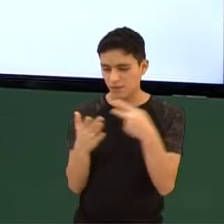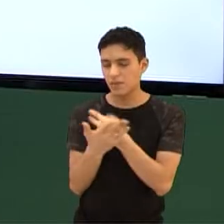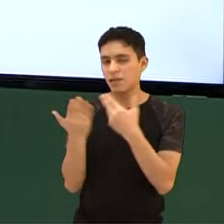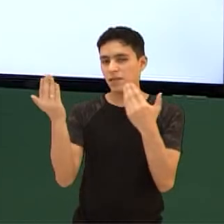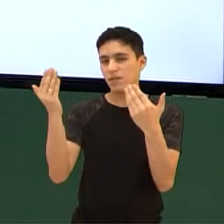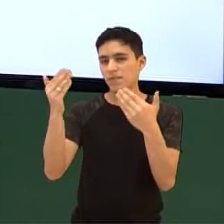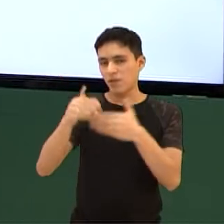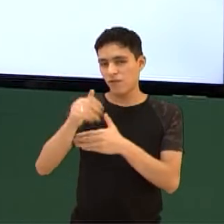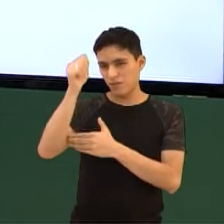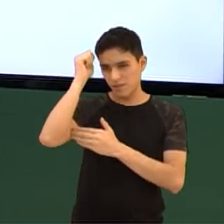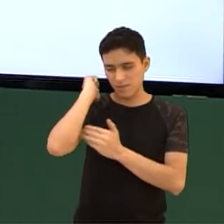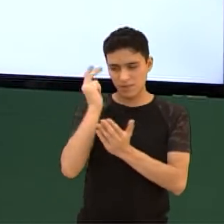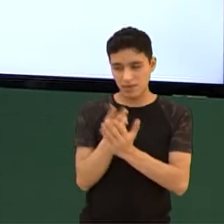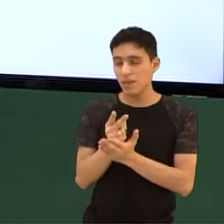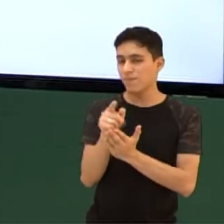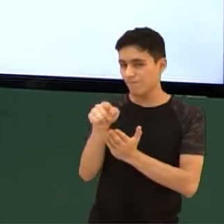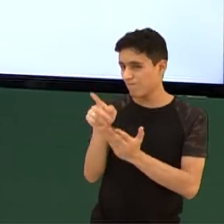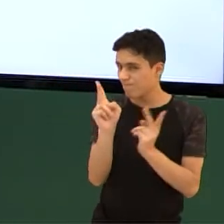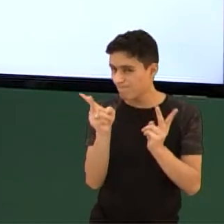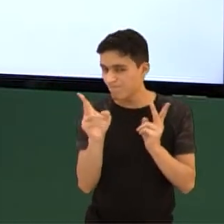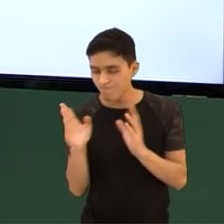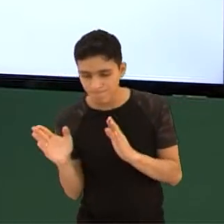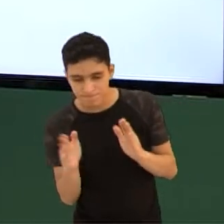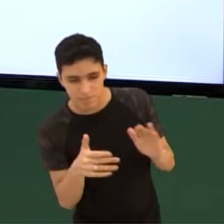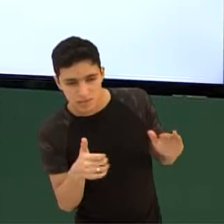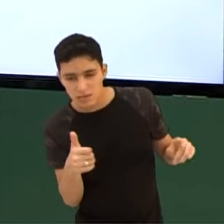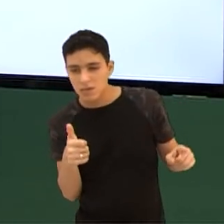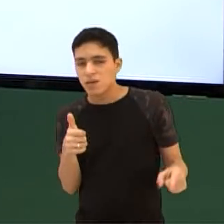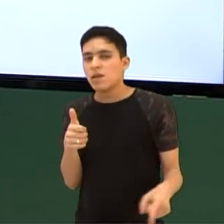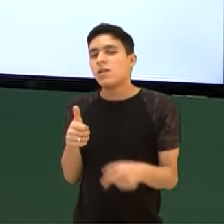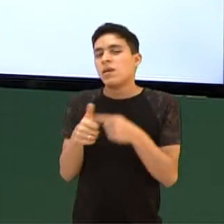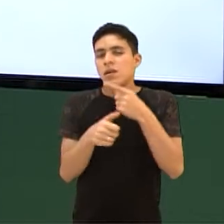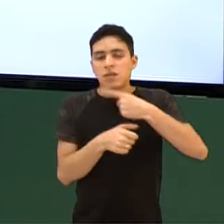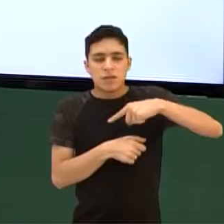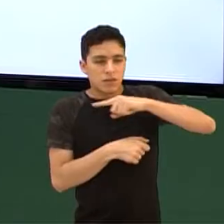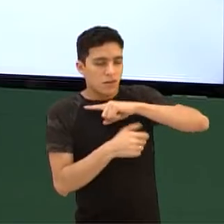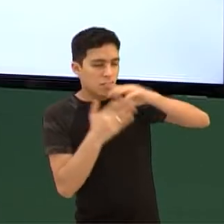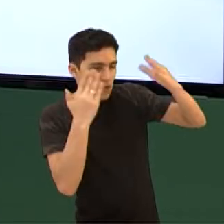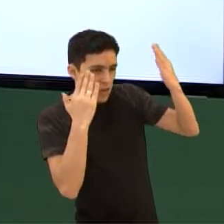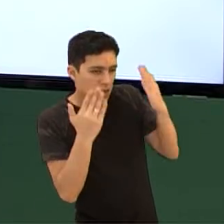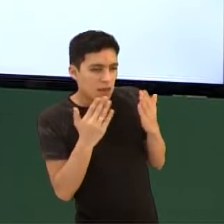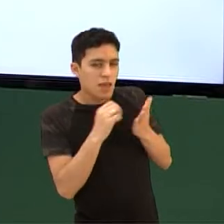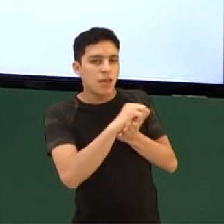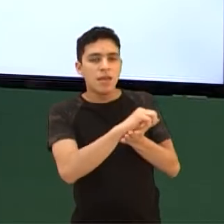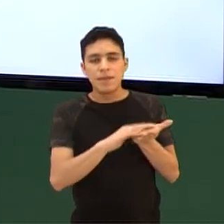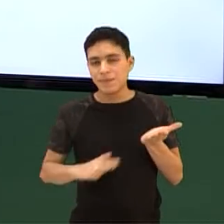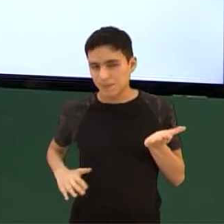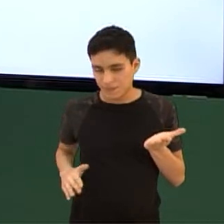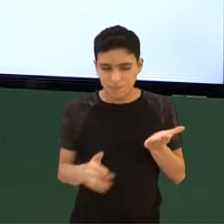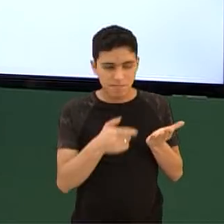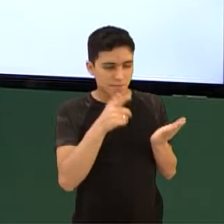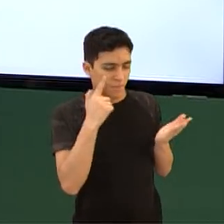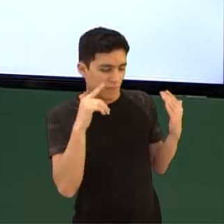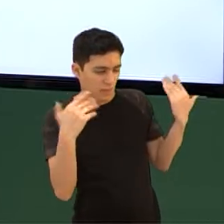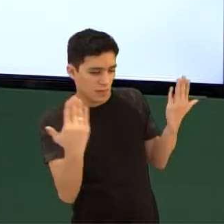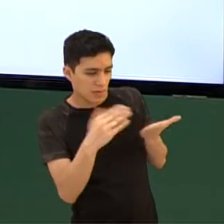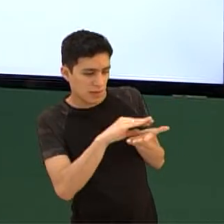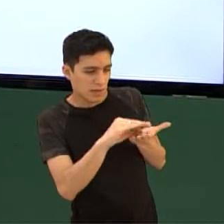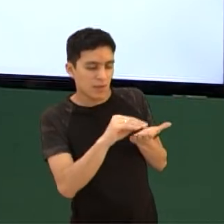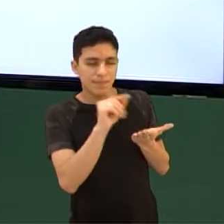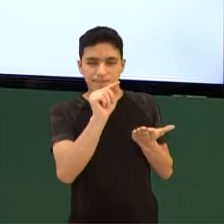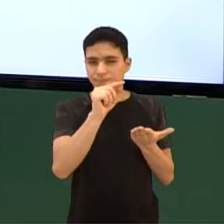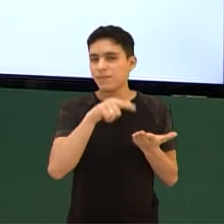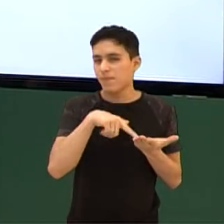cair. Gente, então o que a gente faz aqui, ó? Primeira coisa, vamos analisar o exercício, vamos analisar os dados que a gente tem aqui,